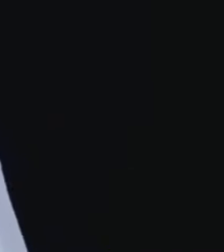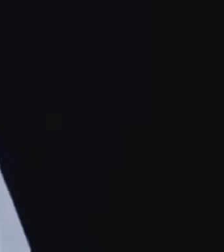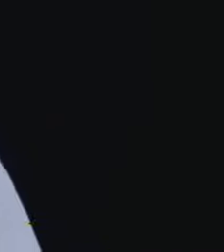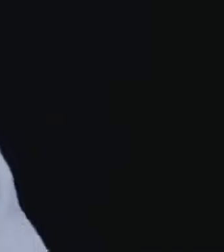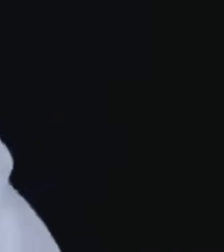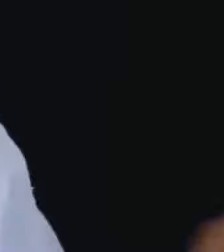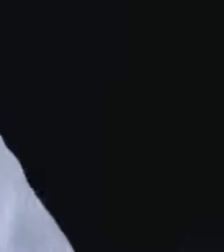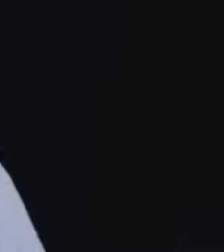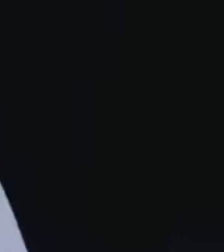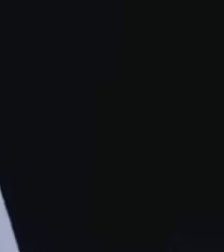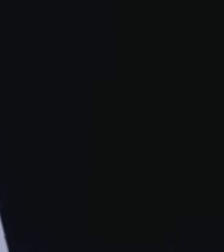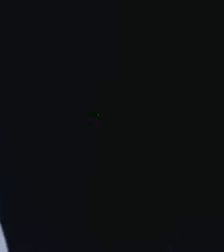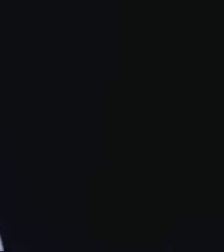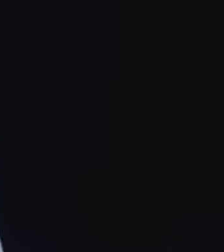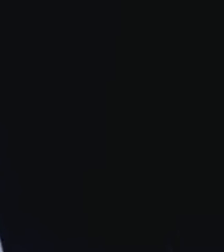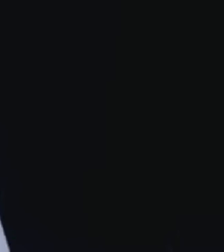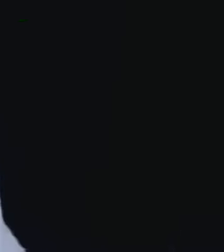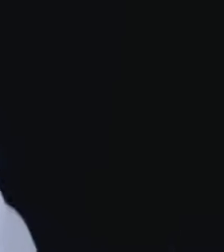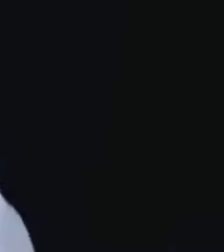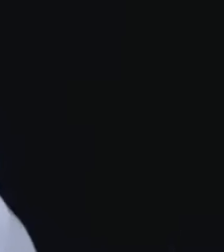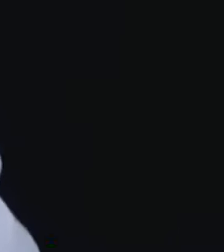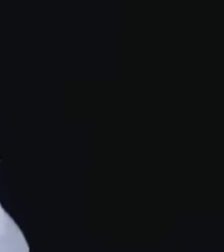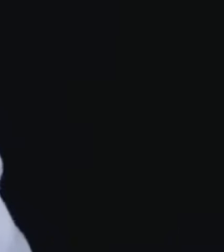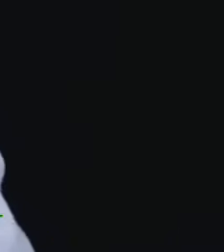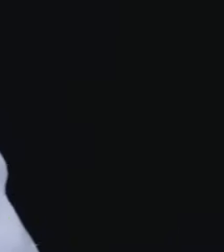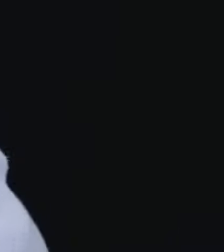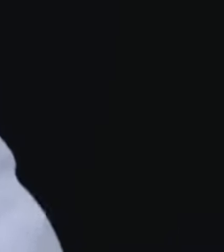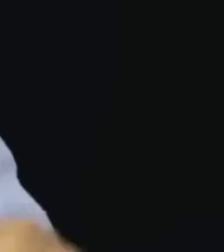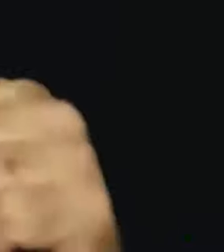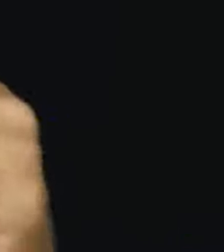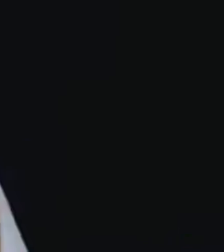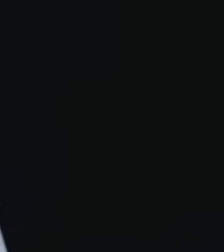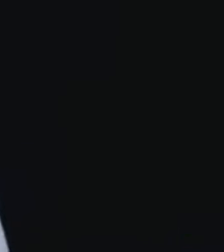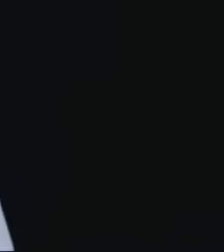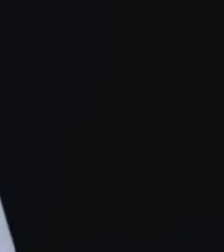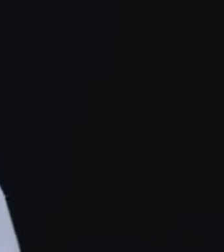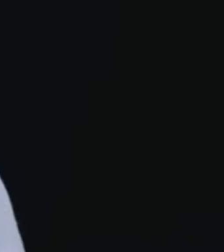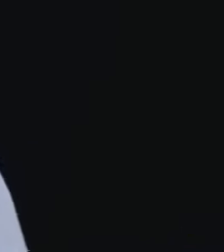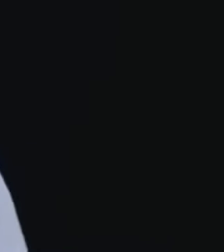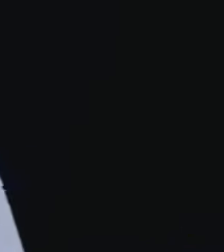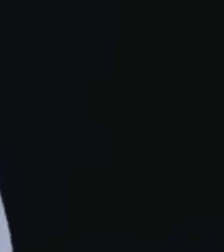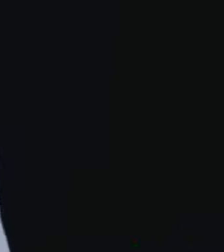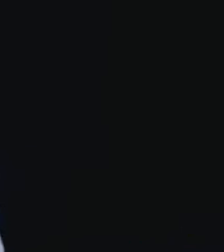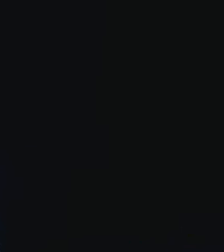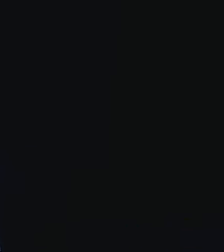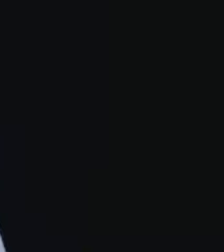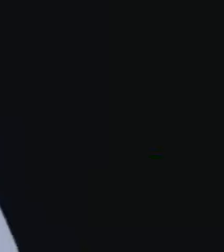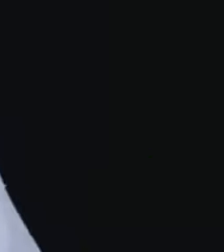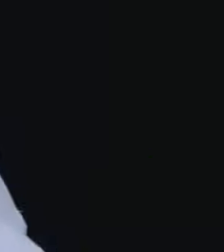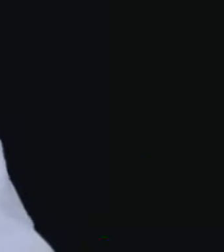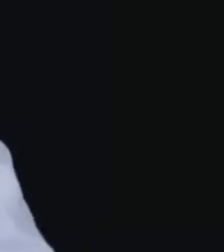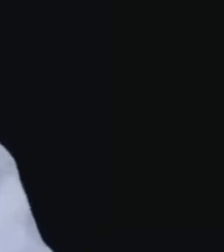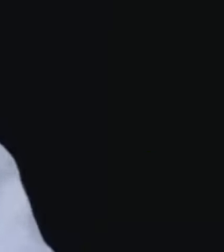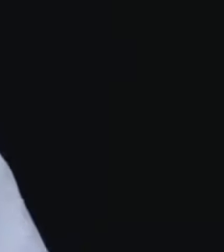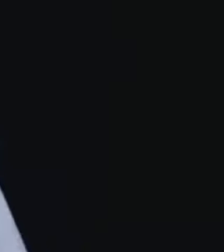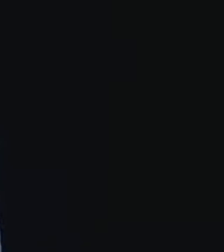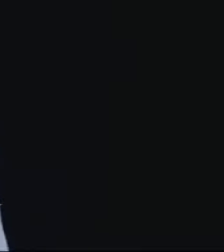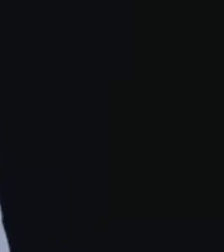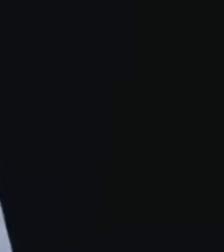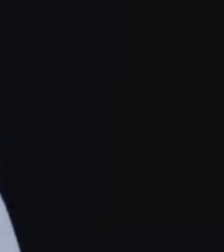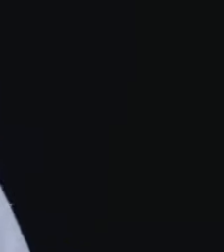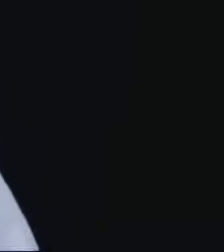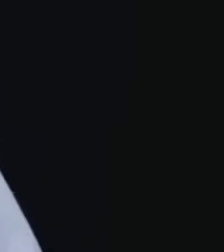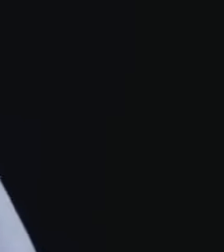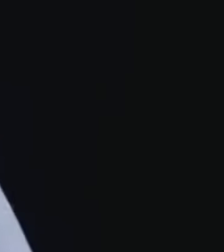venerados por ninguém, apenas temidos e enojados por vossa tirania